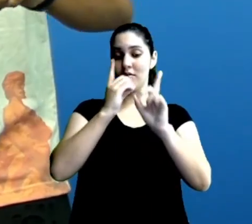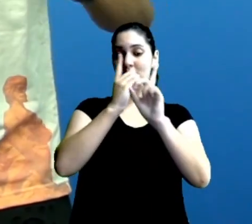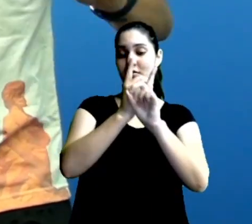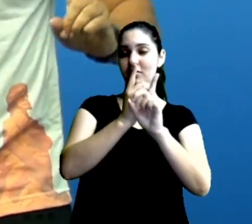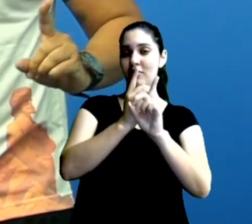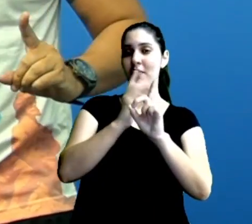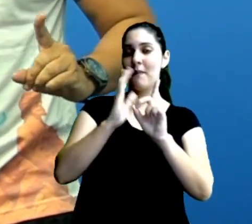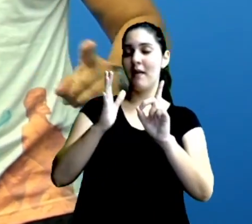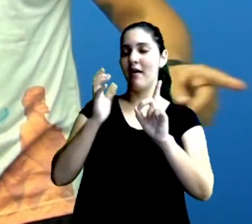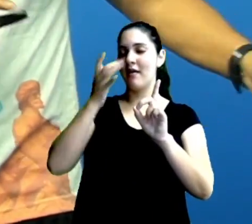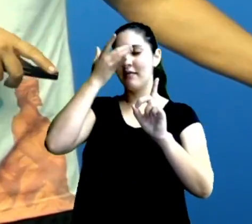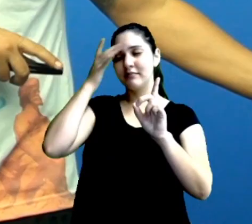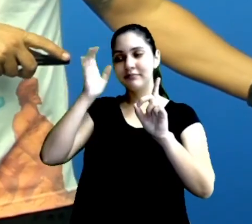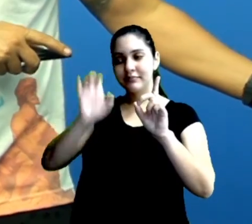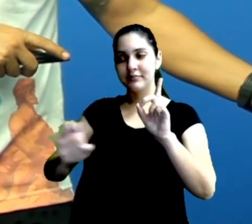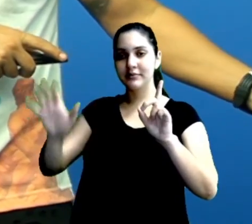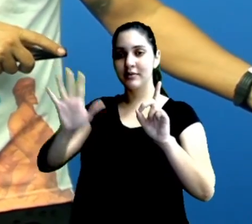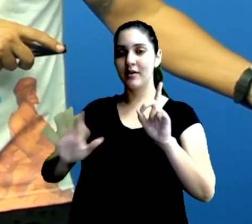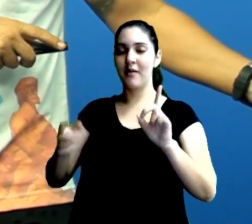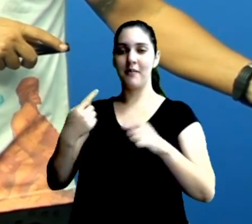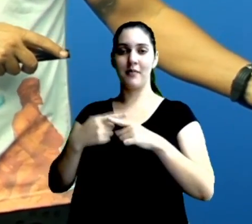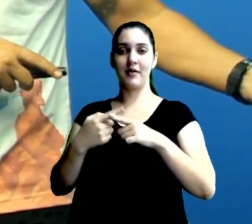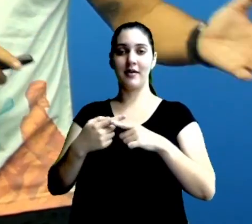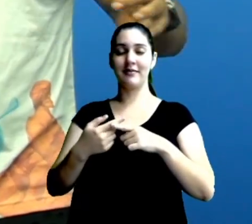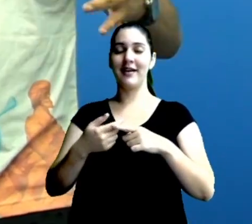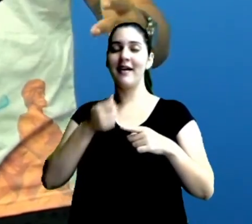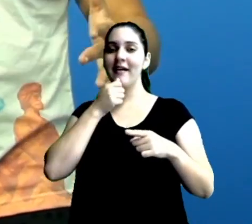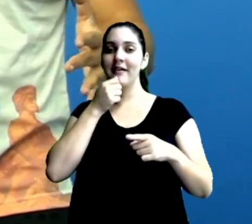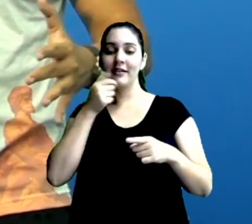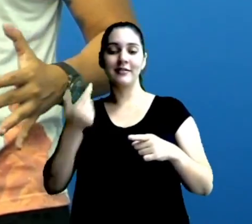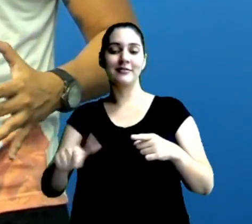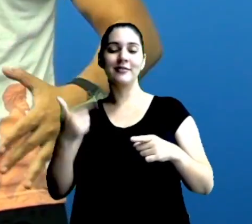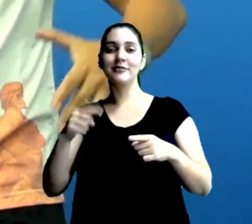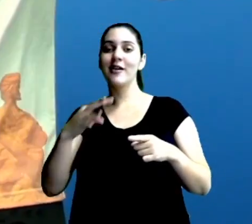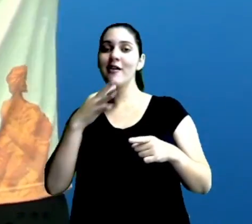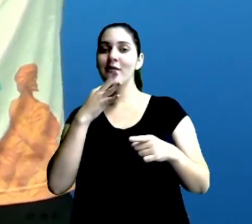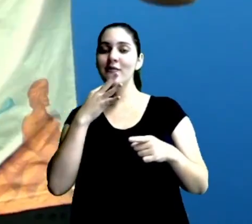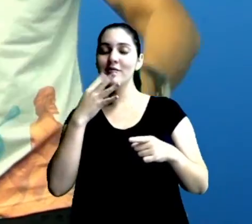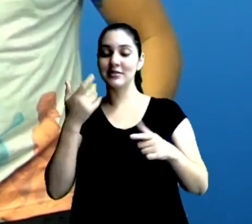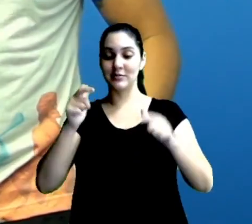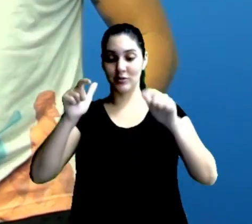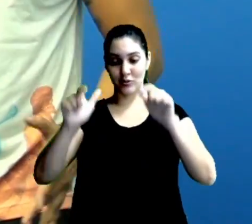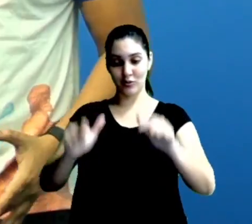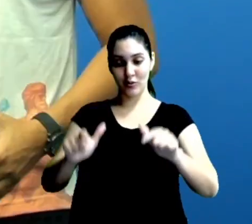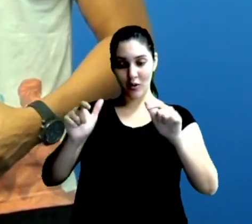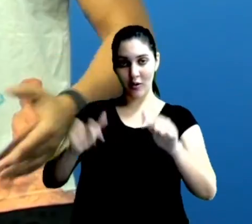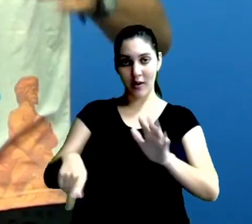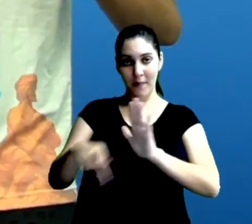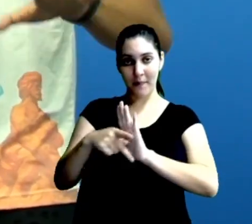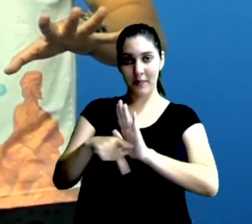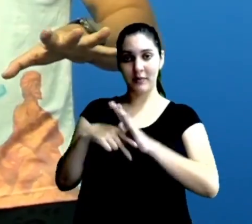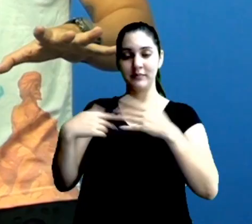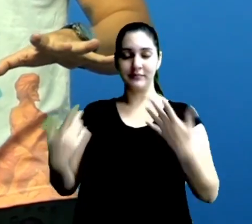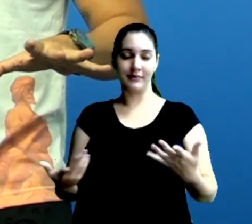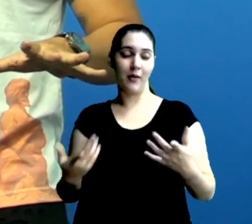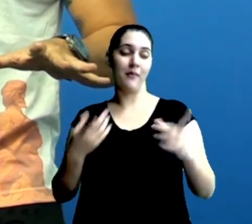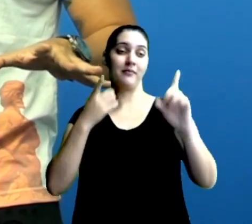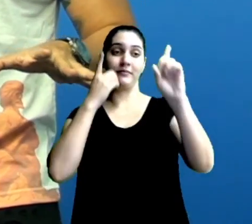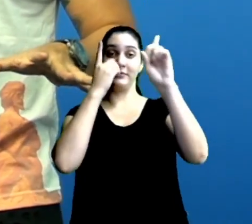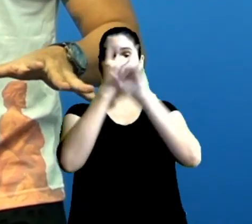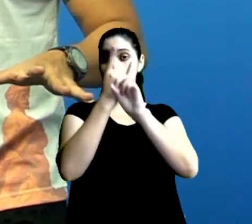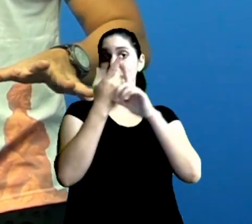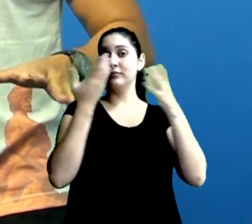Os europeus não tinham conhecimento do território em si, né, americano. Então, para eles foi